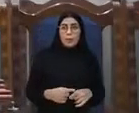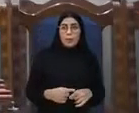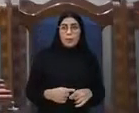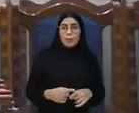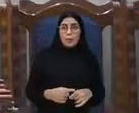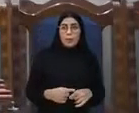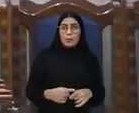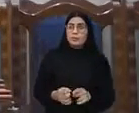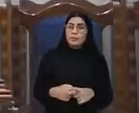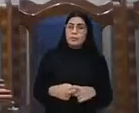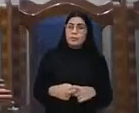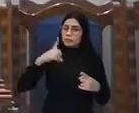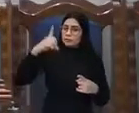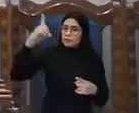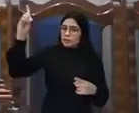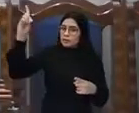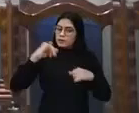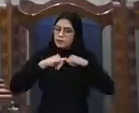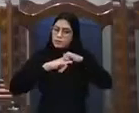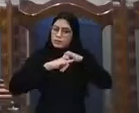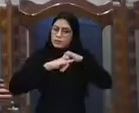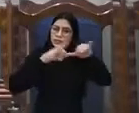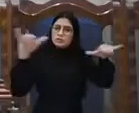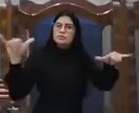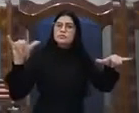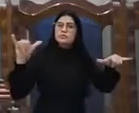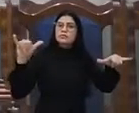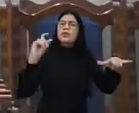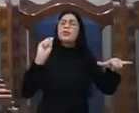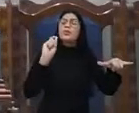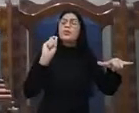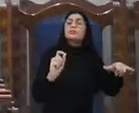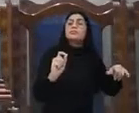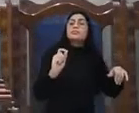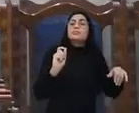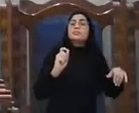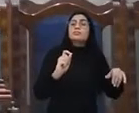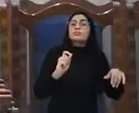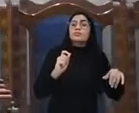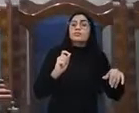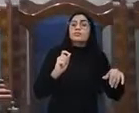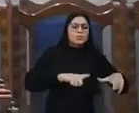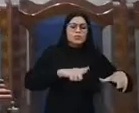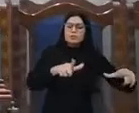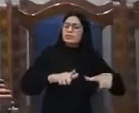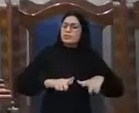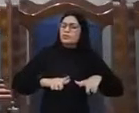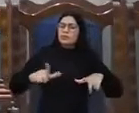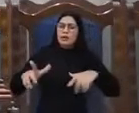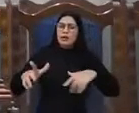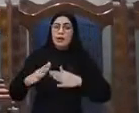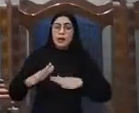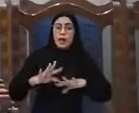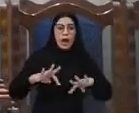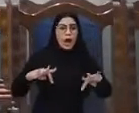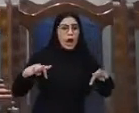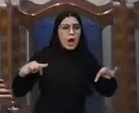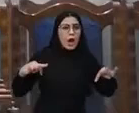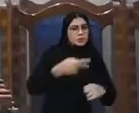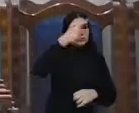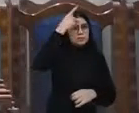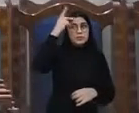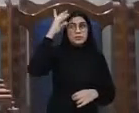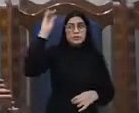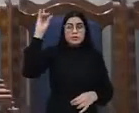coisa. O que é que ele anuncia? A todos os homens e em todo lugar, que se